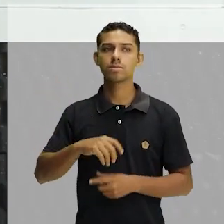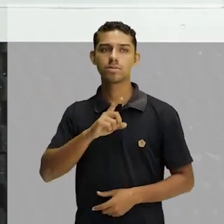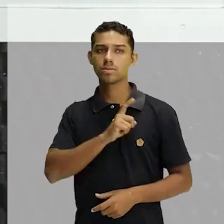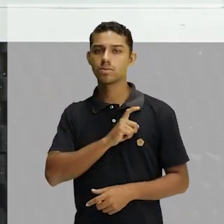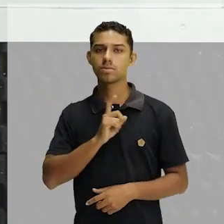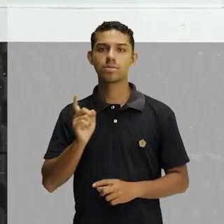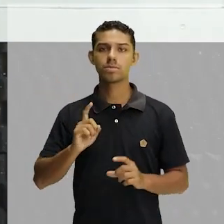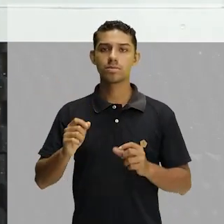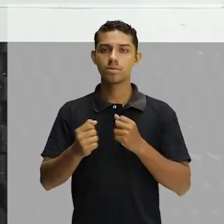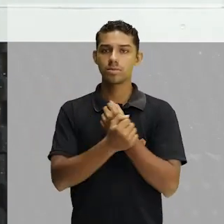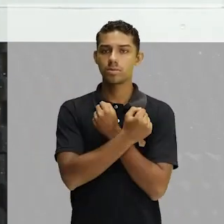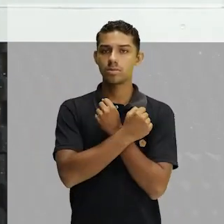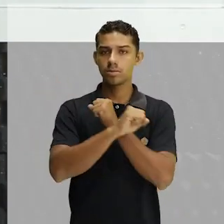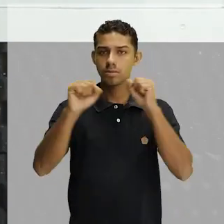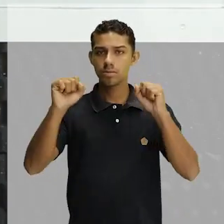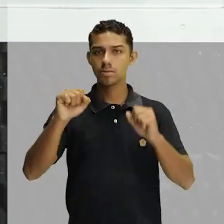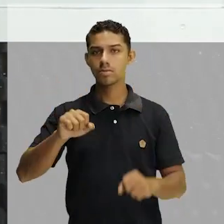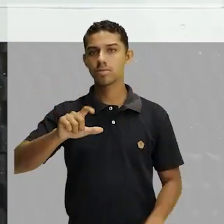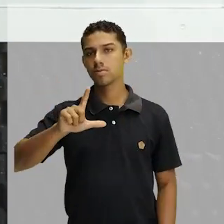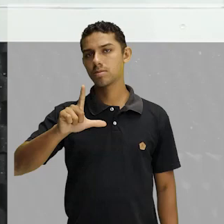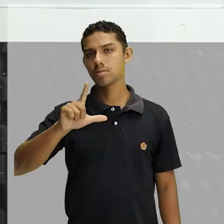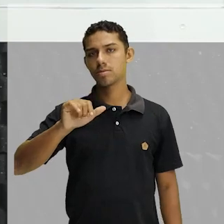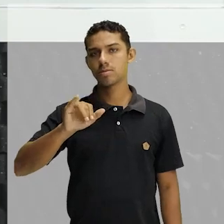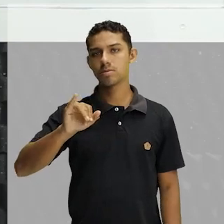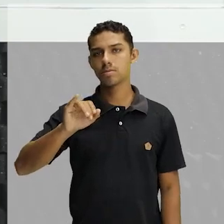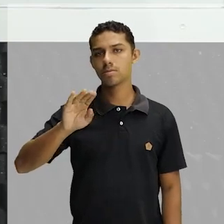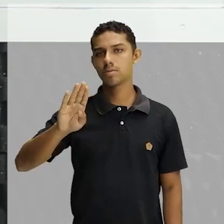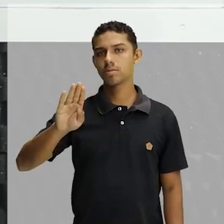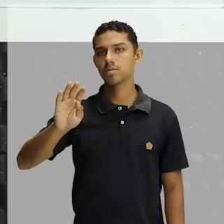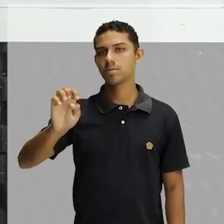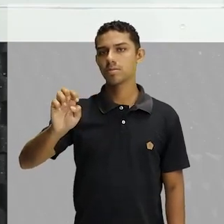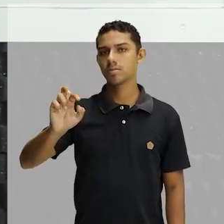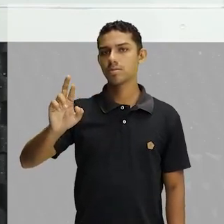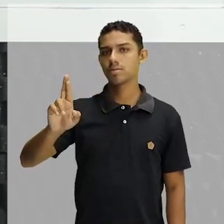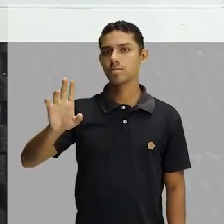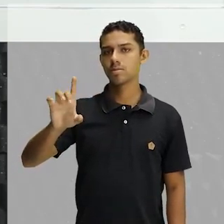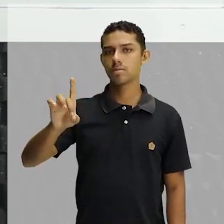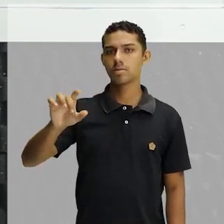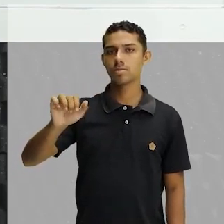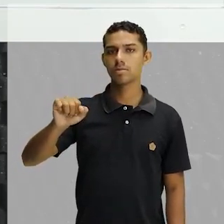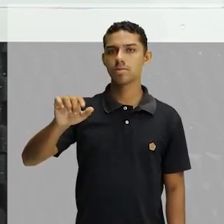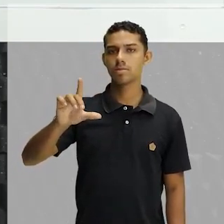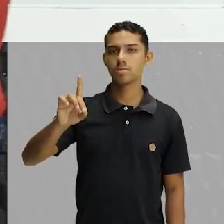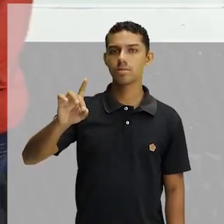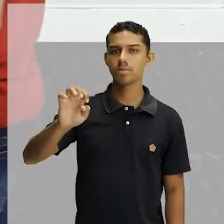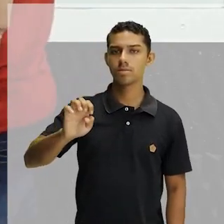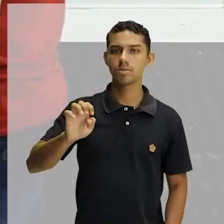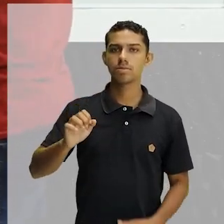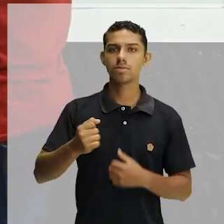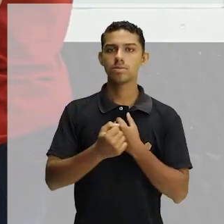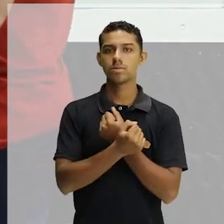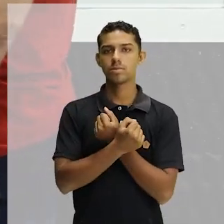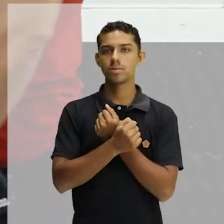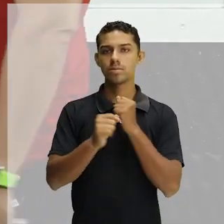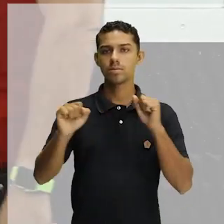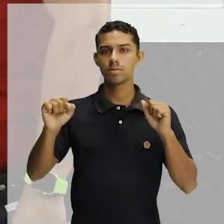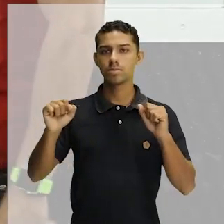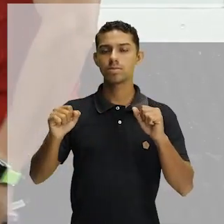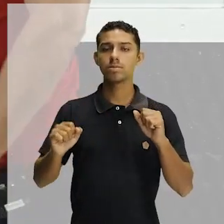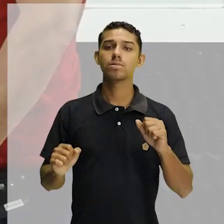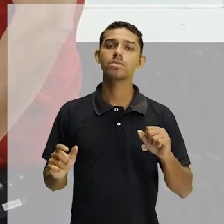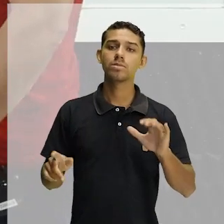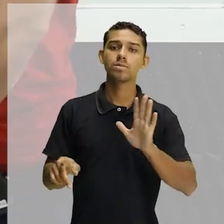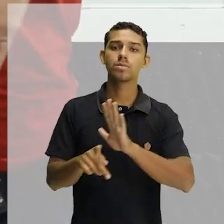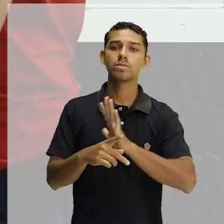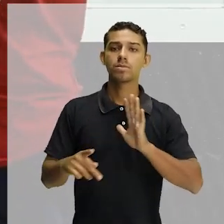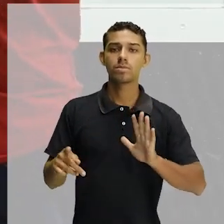de liberdade. Olha só, ele introduz a noção de liberdade a partir do estado de